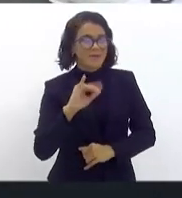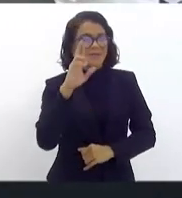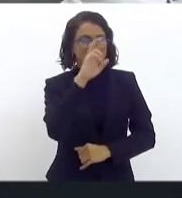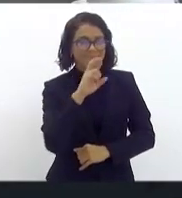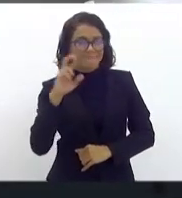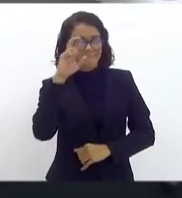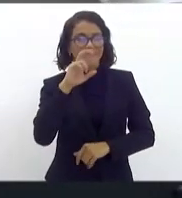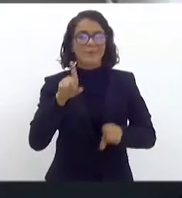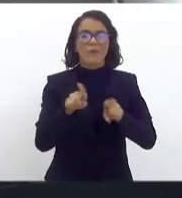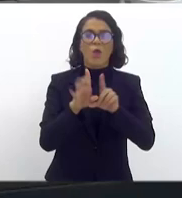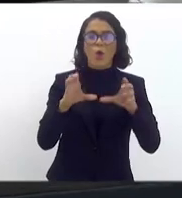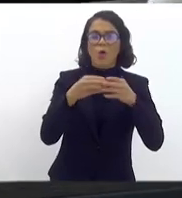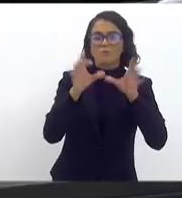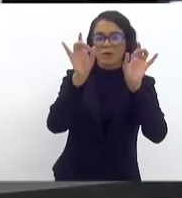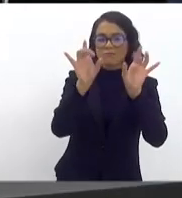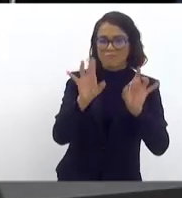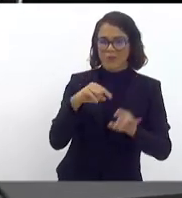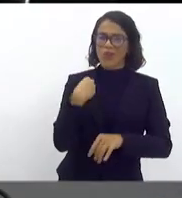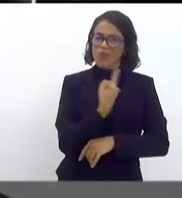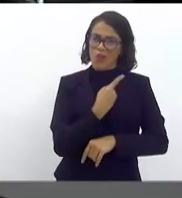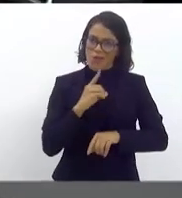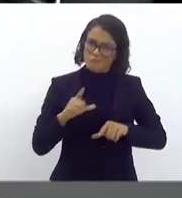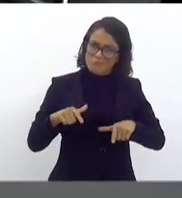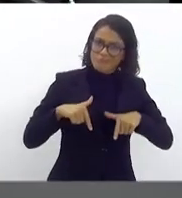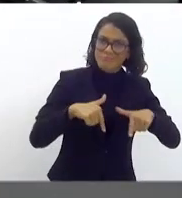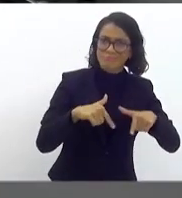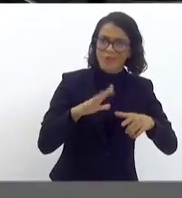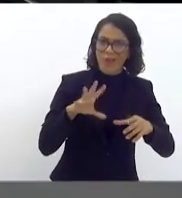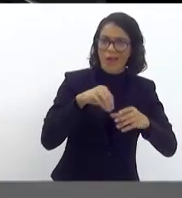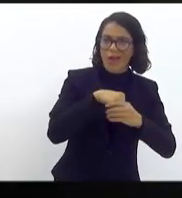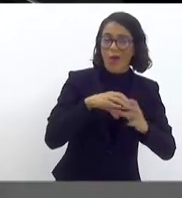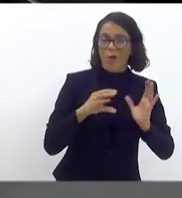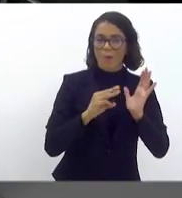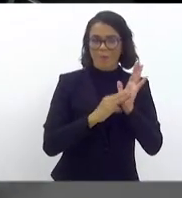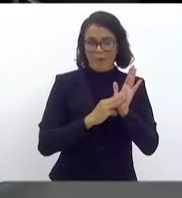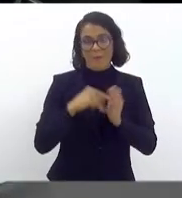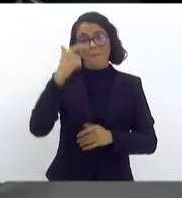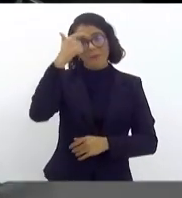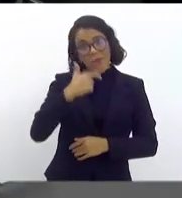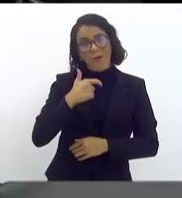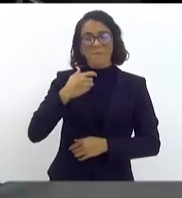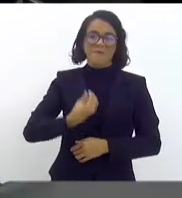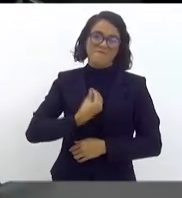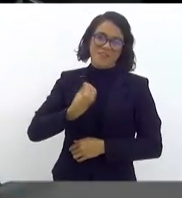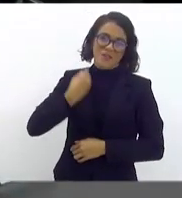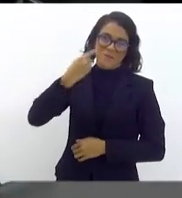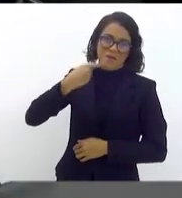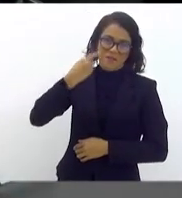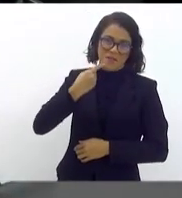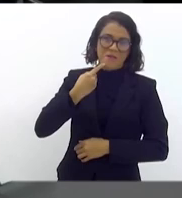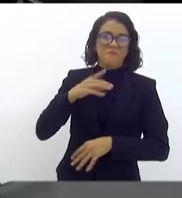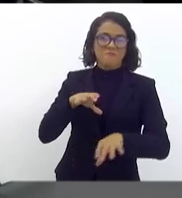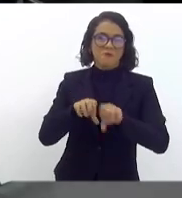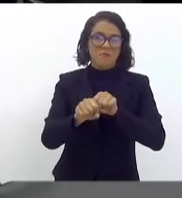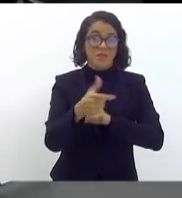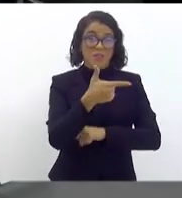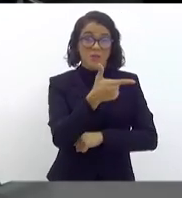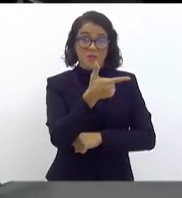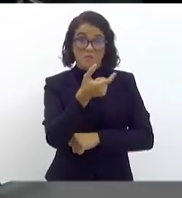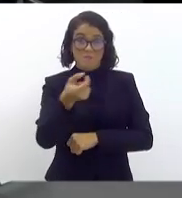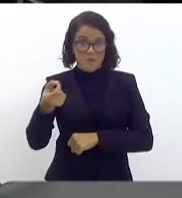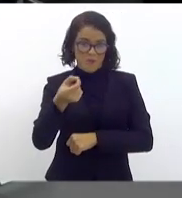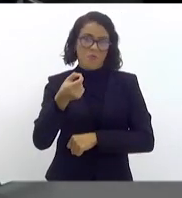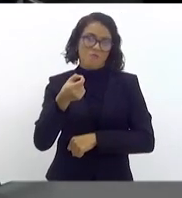comissões especiais que nós atuávamos como membro. A minha vida de advogado militante, desde o ano de 2000, portanto há 23 anos